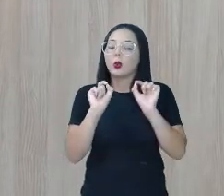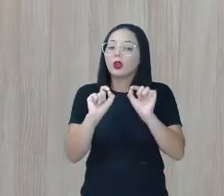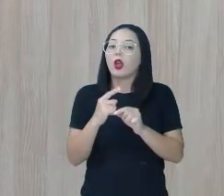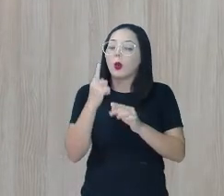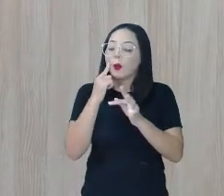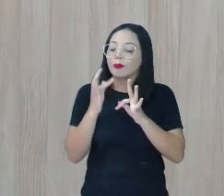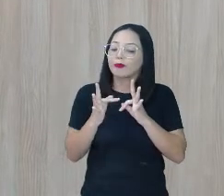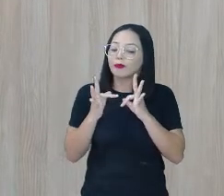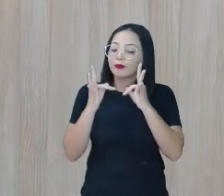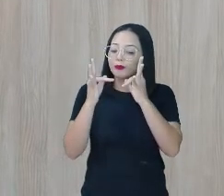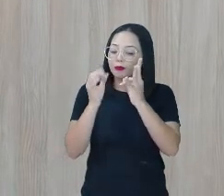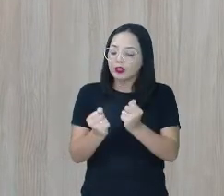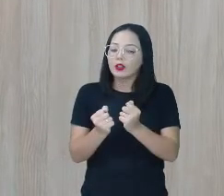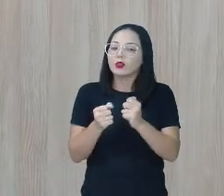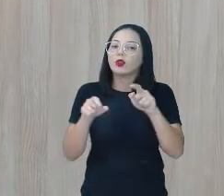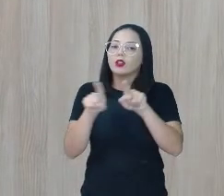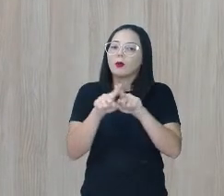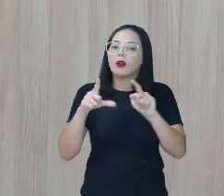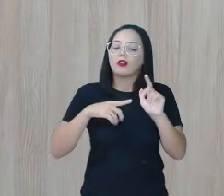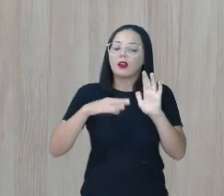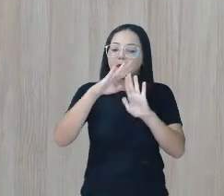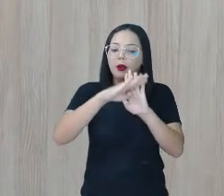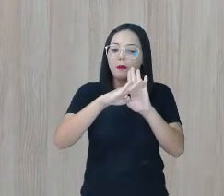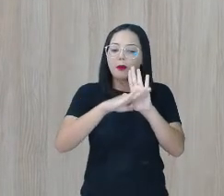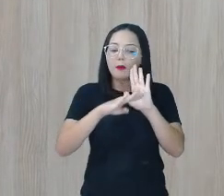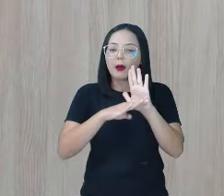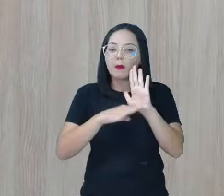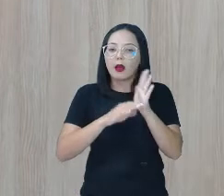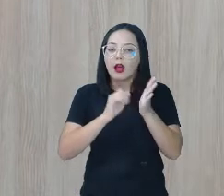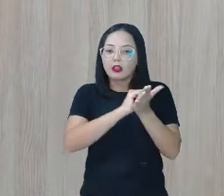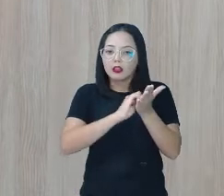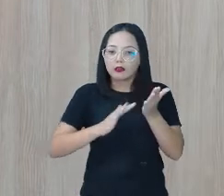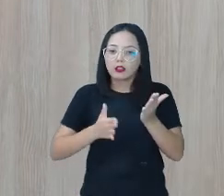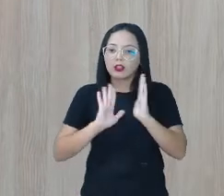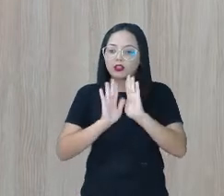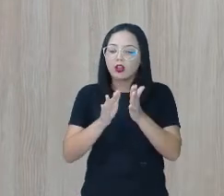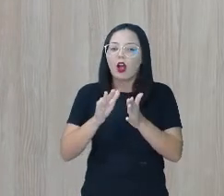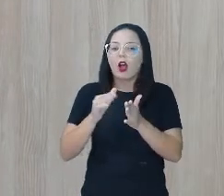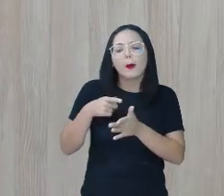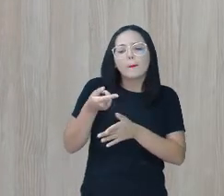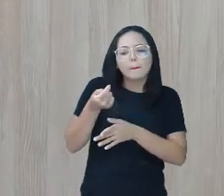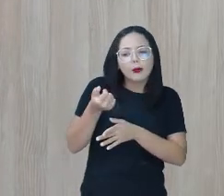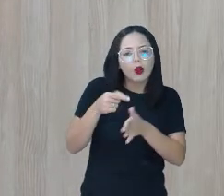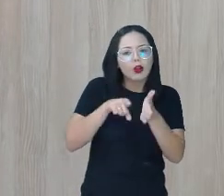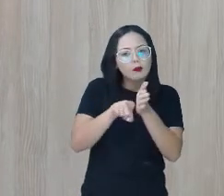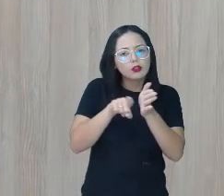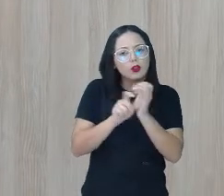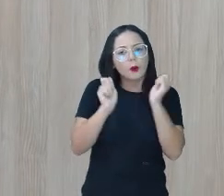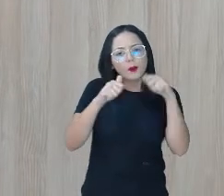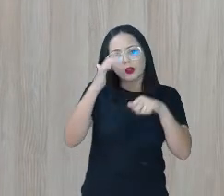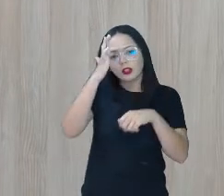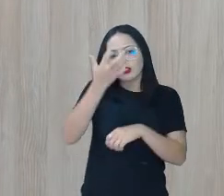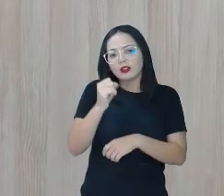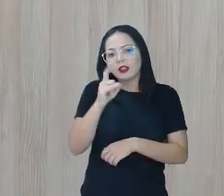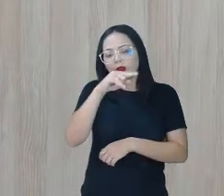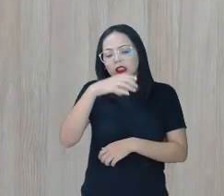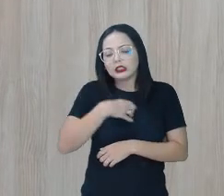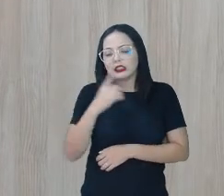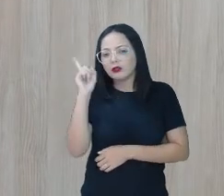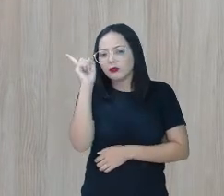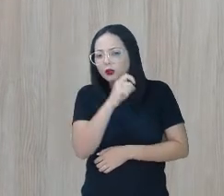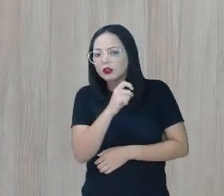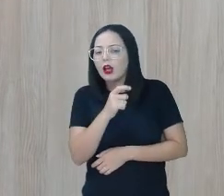no finalzinho tem uma lista de exercícios com poucas questões que dá para você resolver. Se você sentir alguma